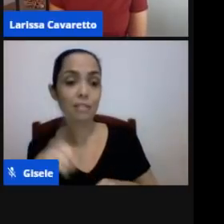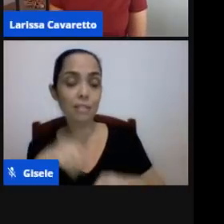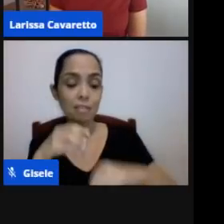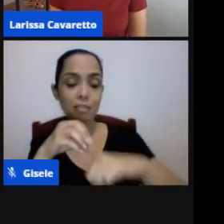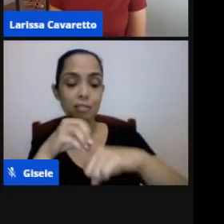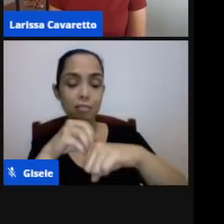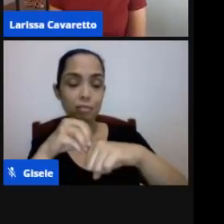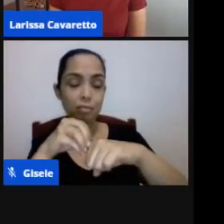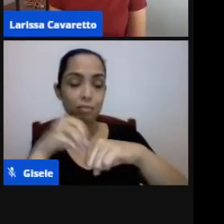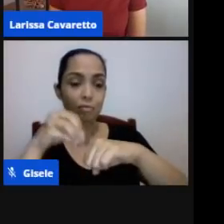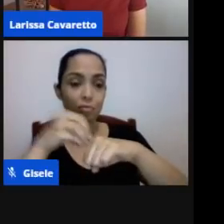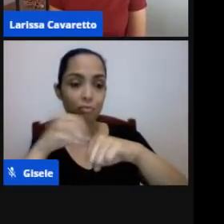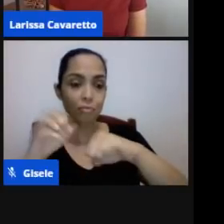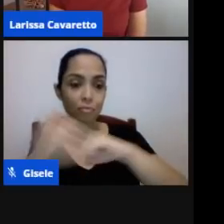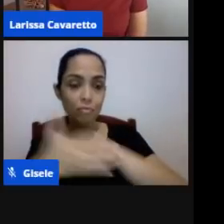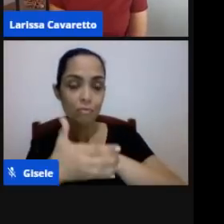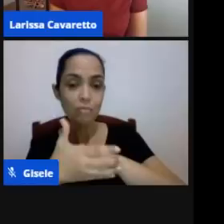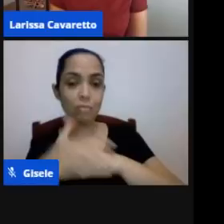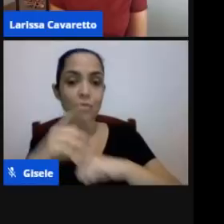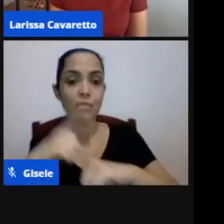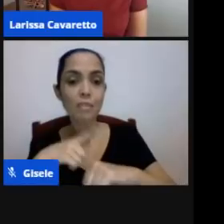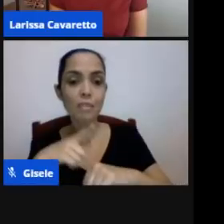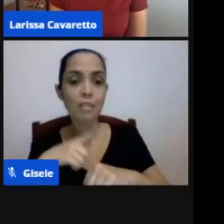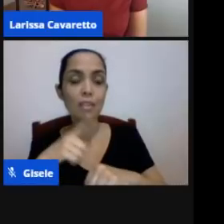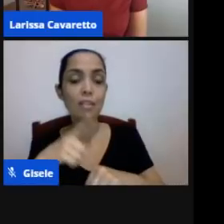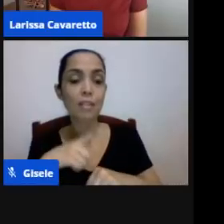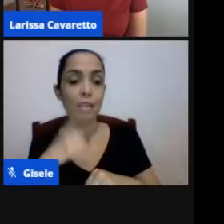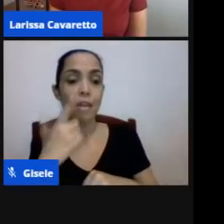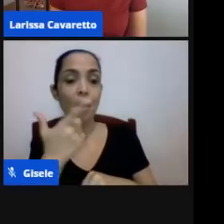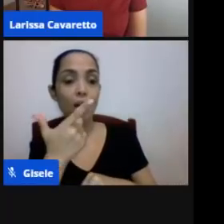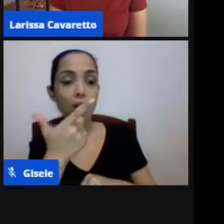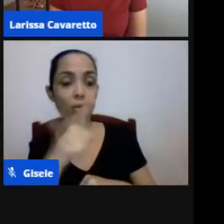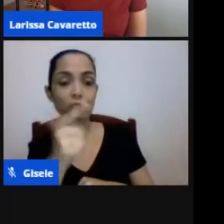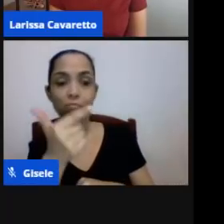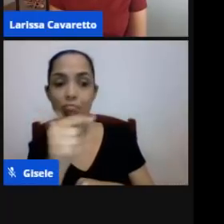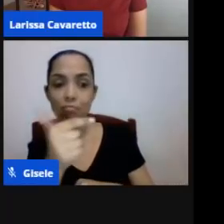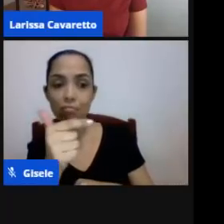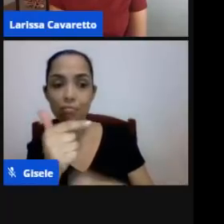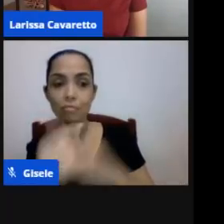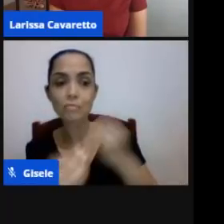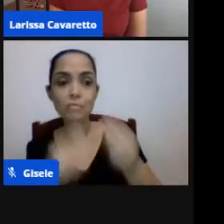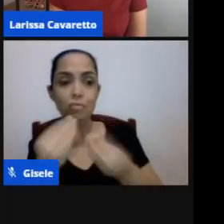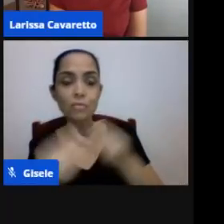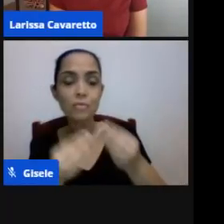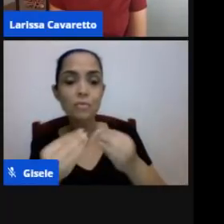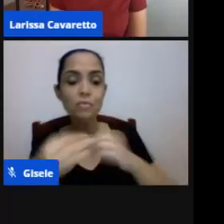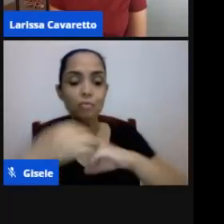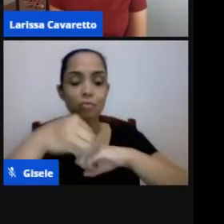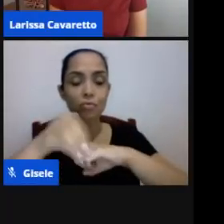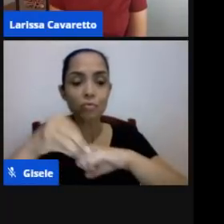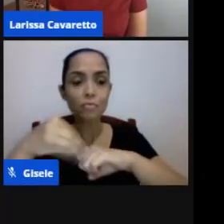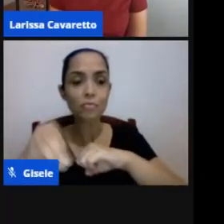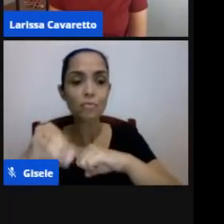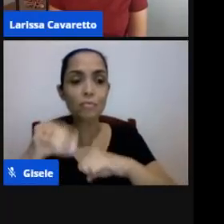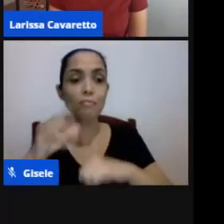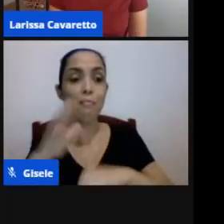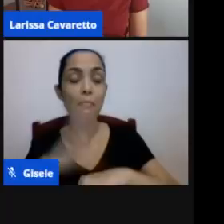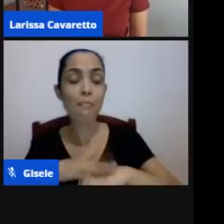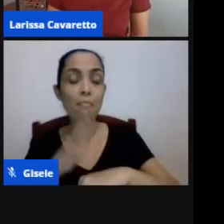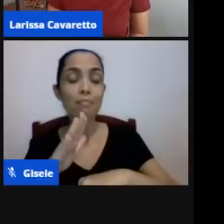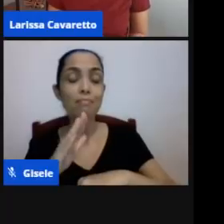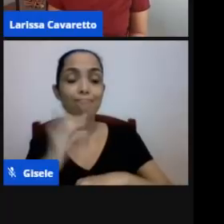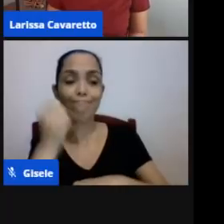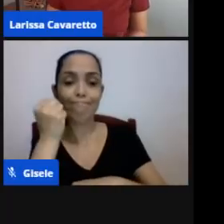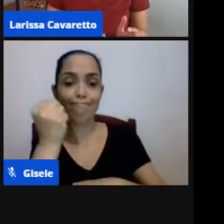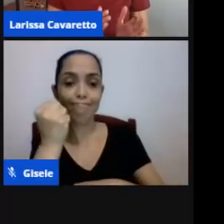duas pessoas, a que está com Covid e a que não está com Covid, não usam máscara, a probabilidade de transmissão é muito alta. Agora,